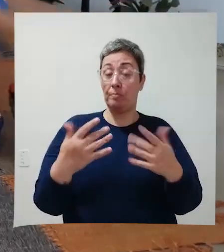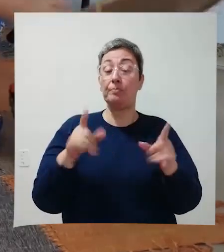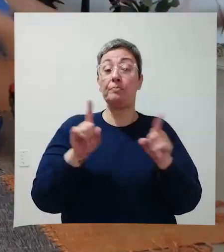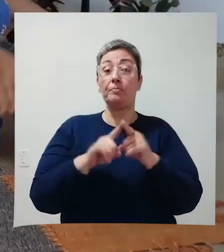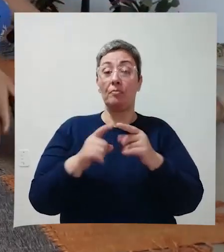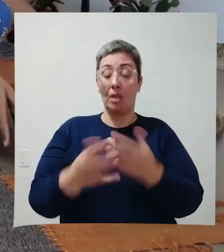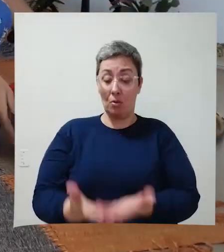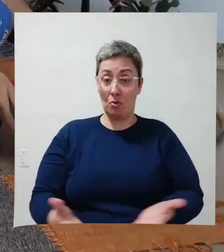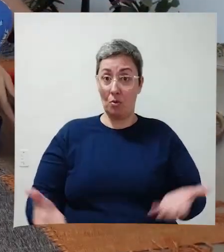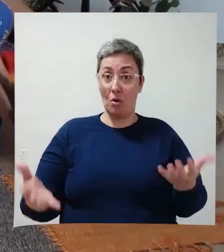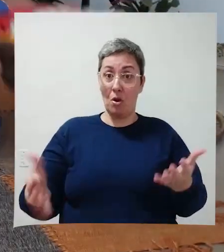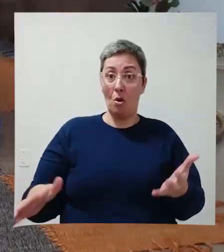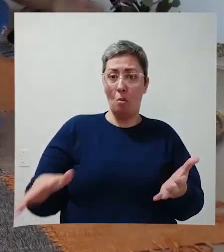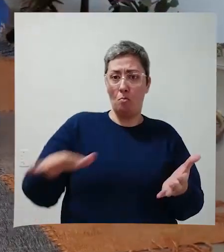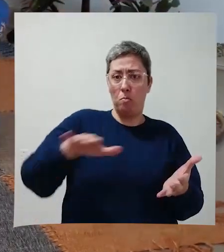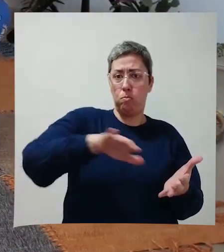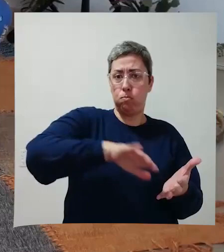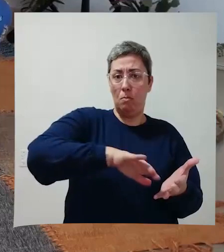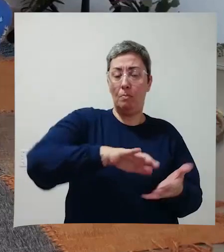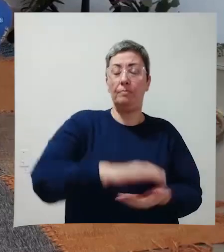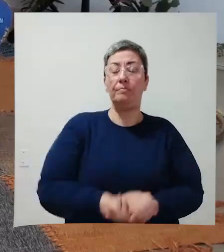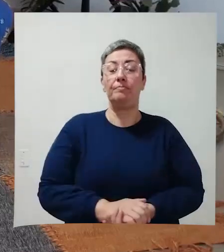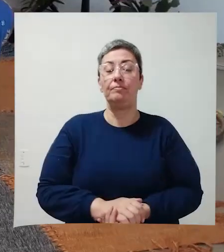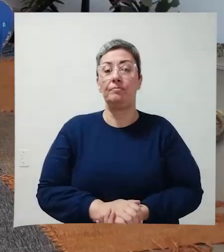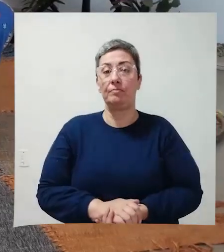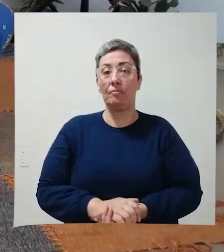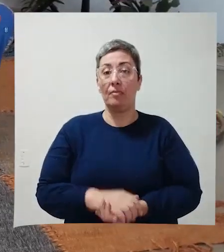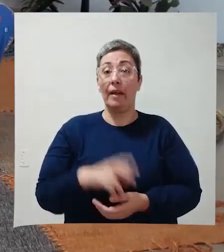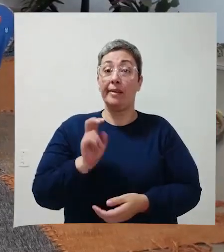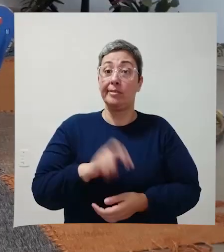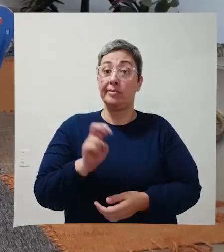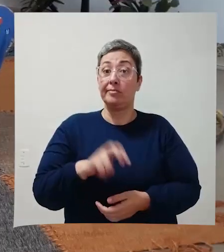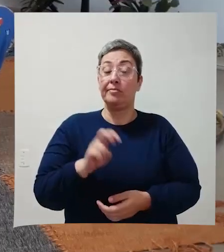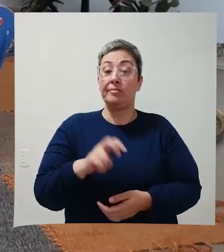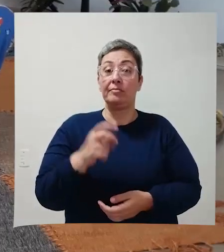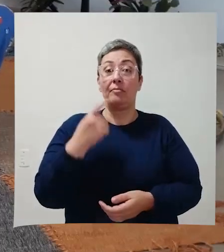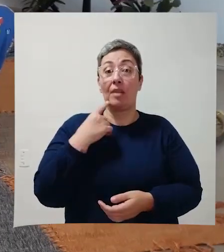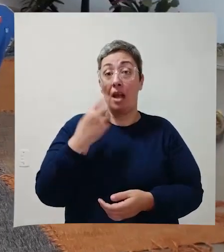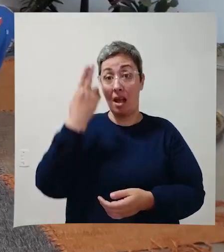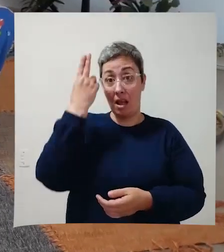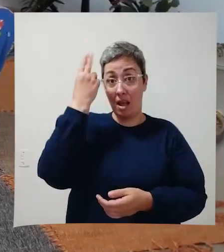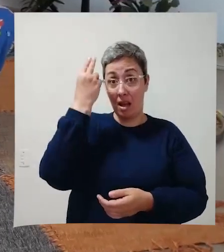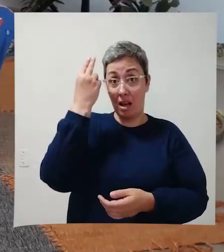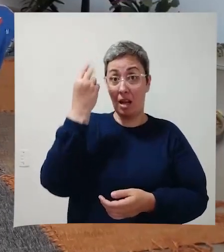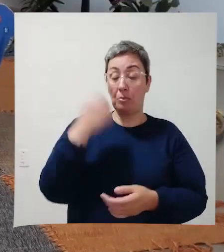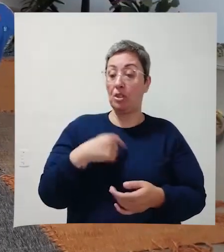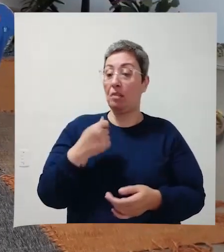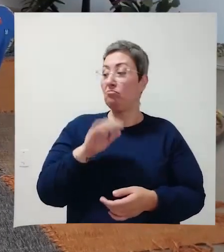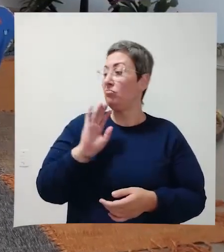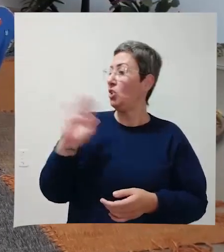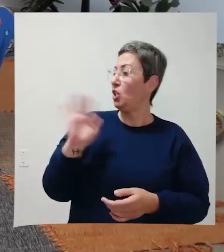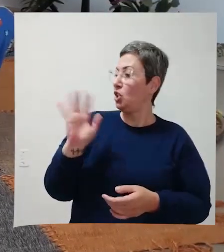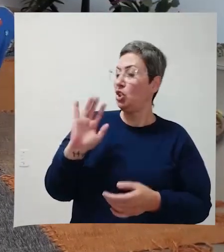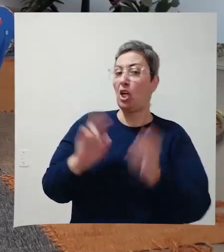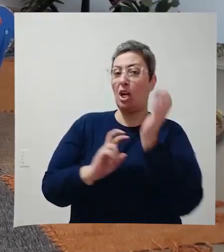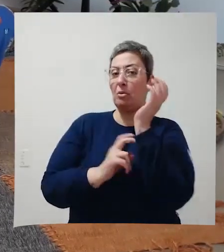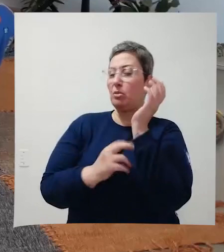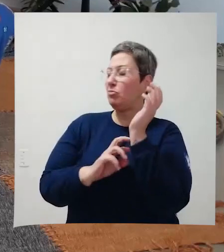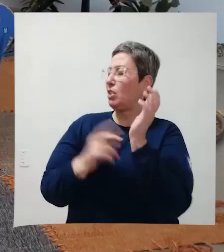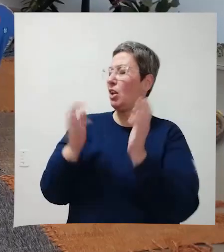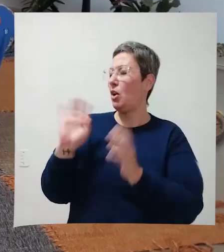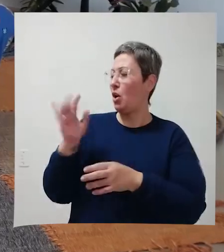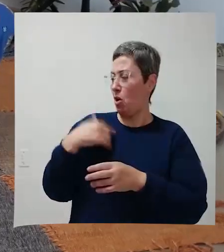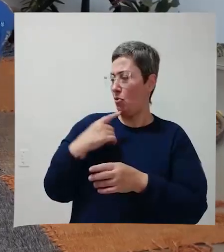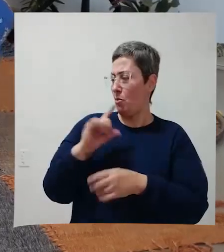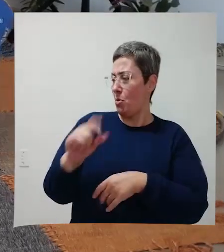coloridos. Encheu o cesto. No caminho, a lebre já deu tchau pro camaleão.